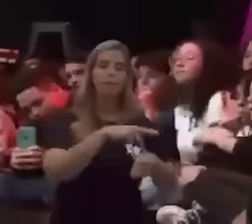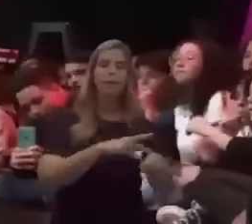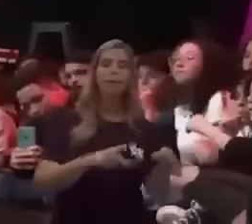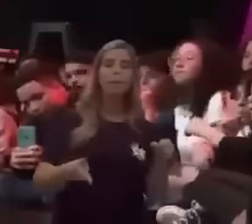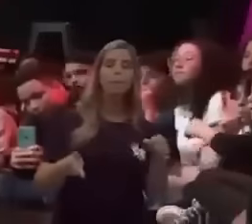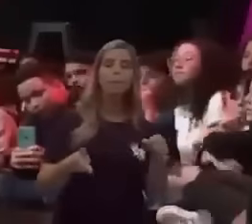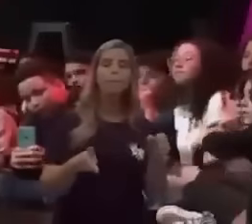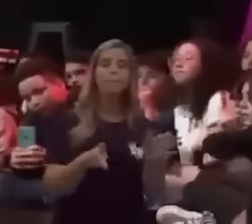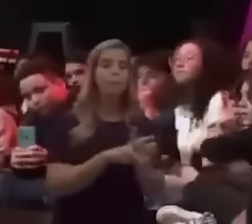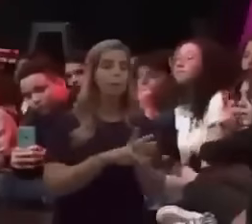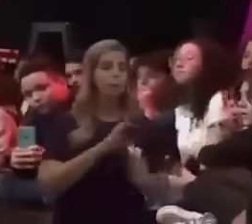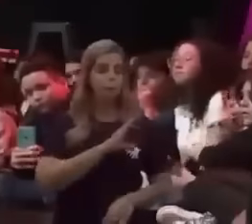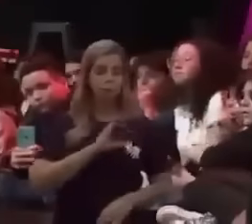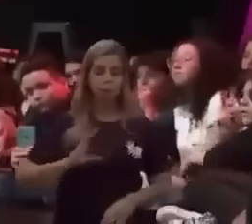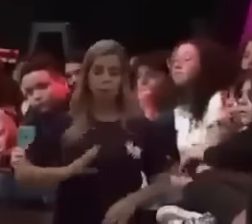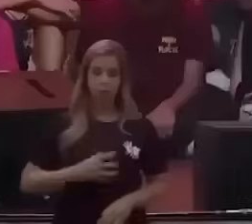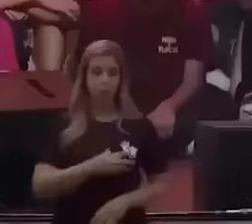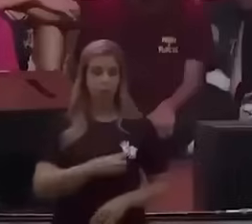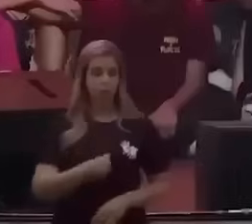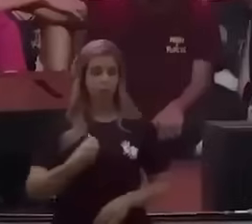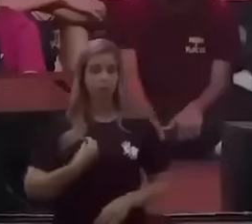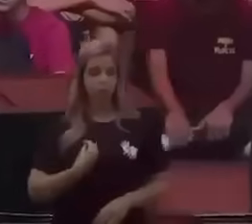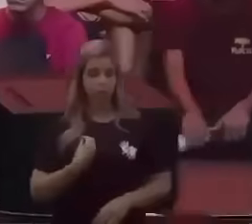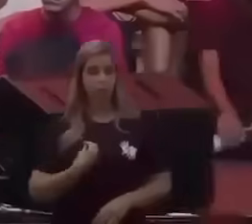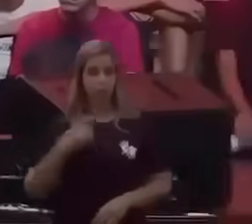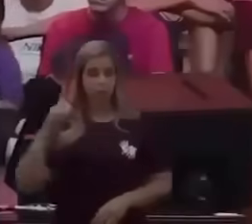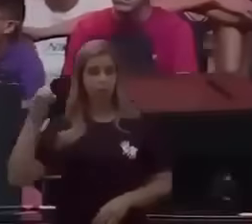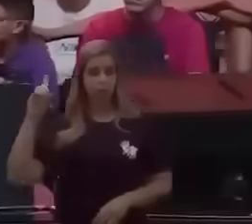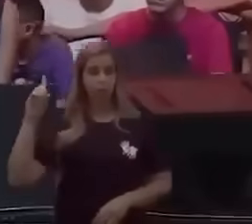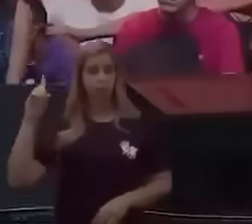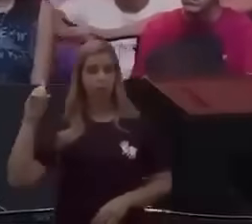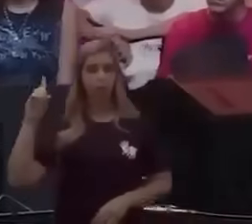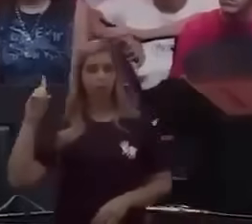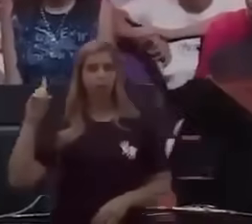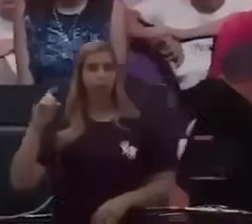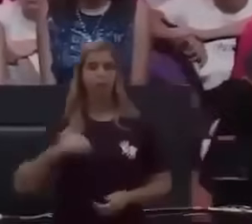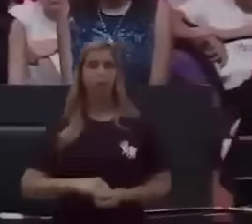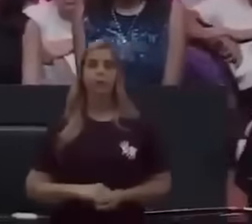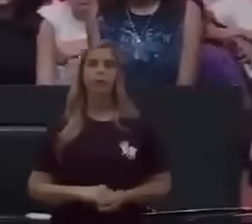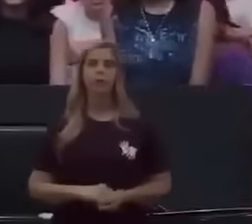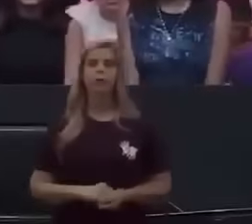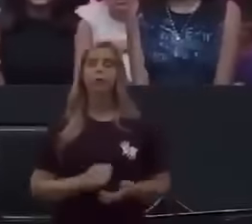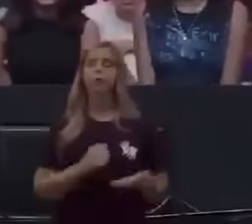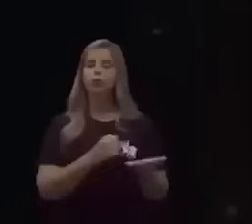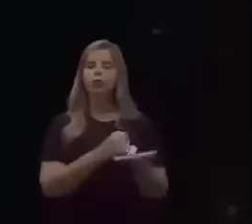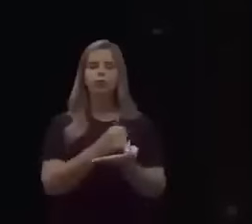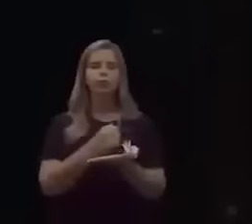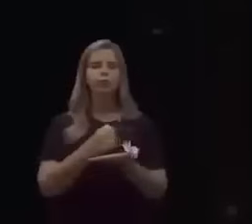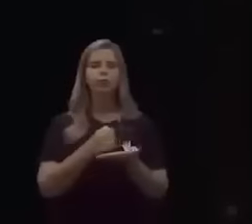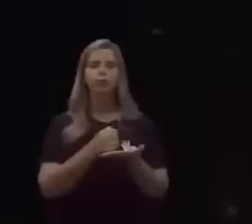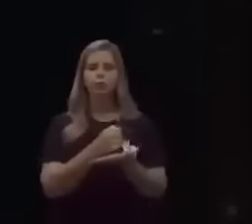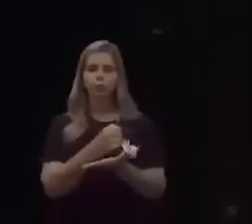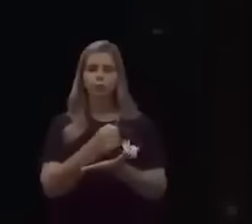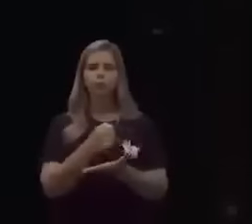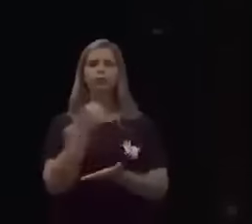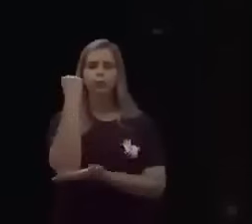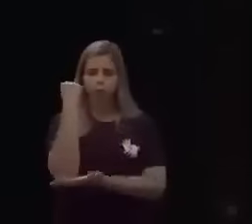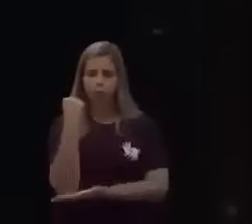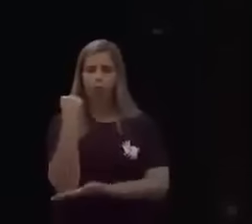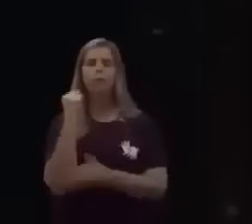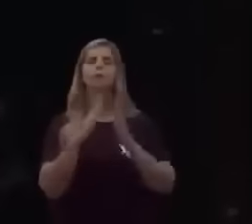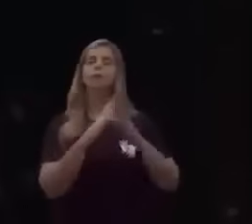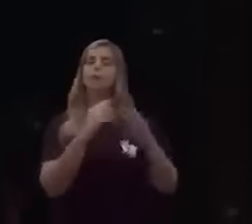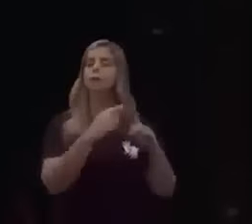o Filho do Deus vivo. Onde a declaração é feita, aí está o fundamento da igreja. Mas a terceira